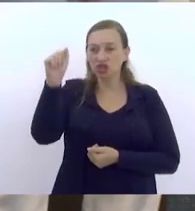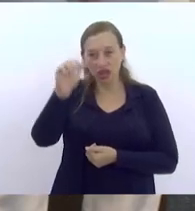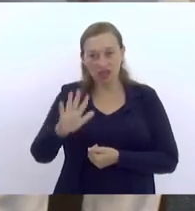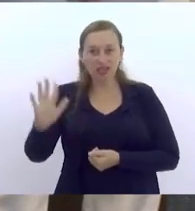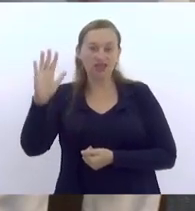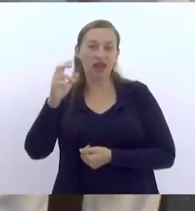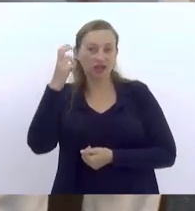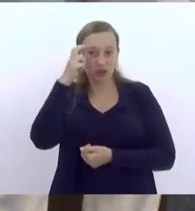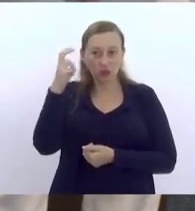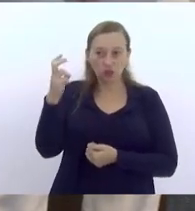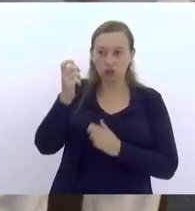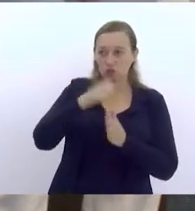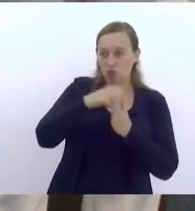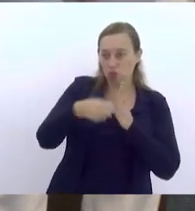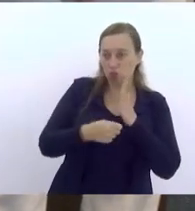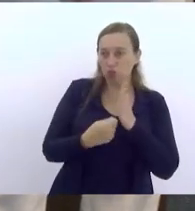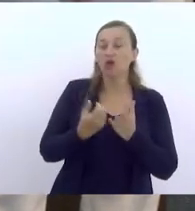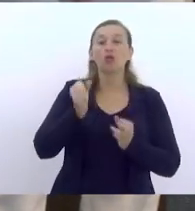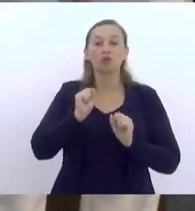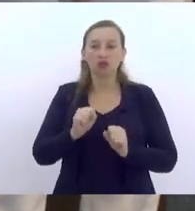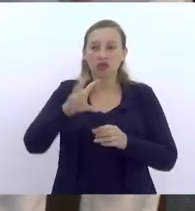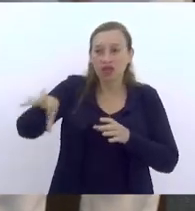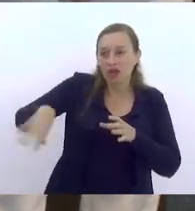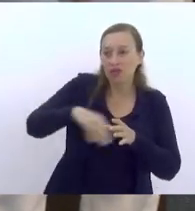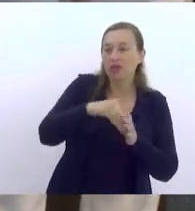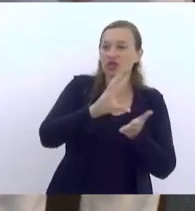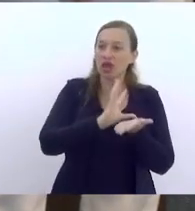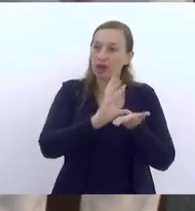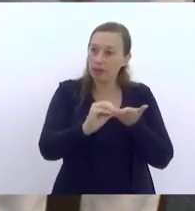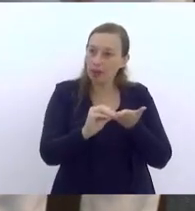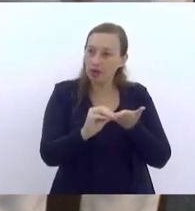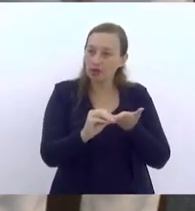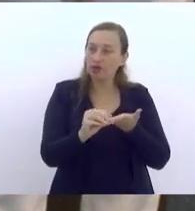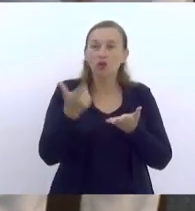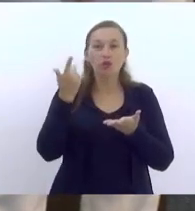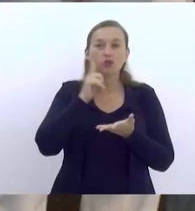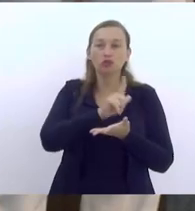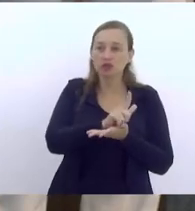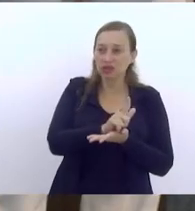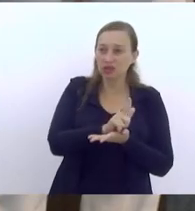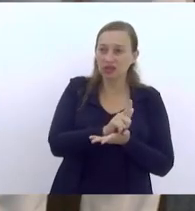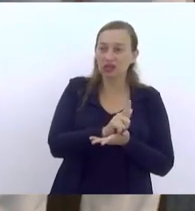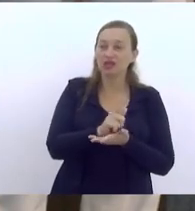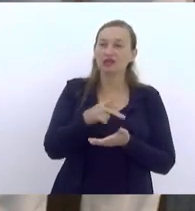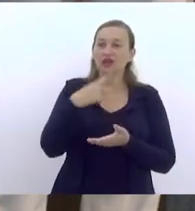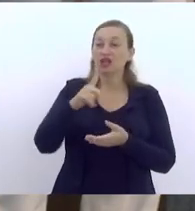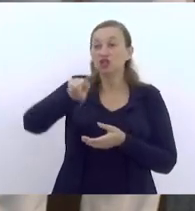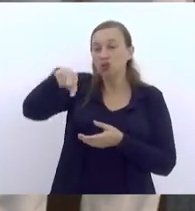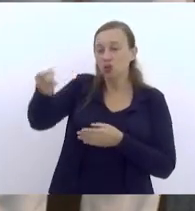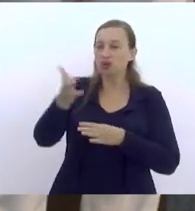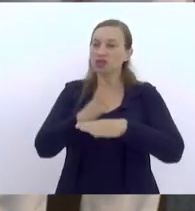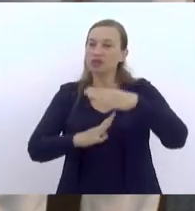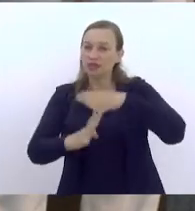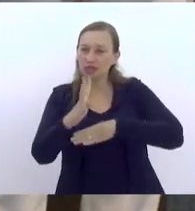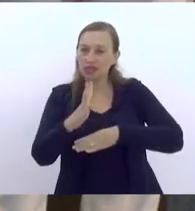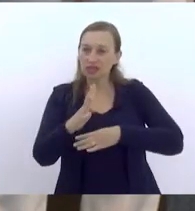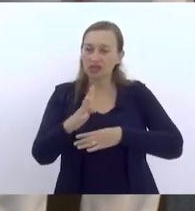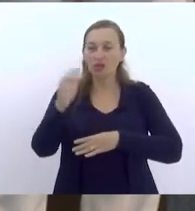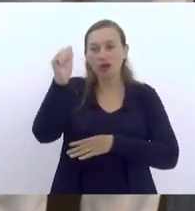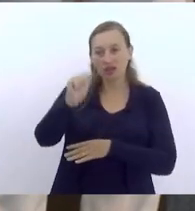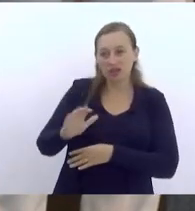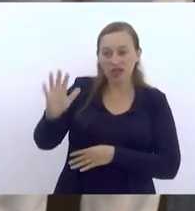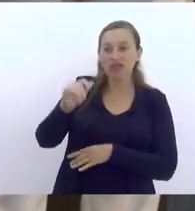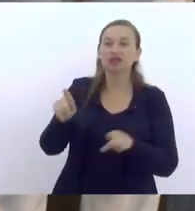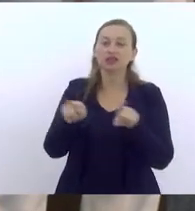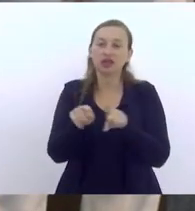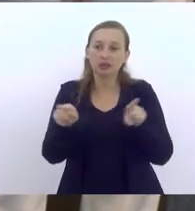japonesa, mas se puder também trazer esse projeto à pauta, que a gente consegue tratar das outras migrações asiáticas também, a